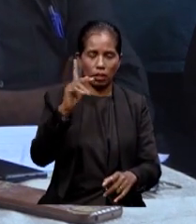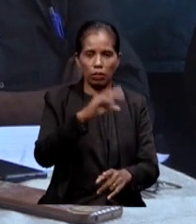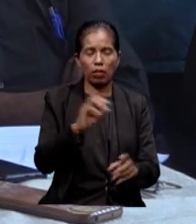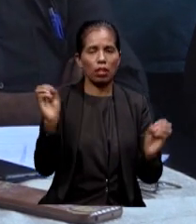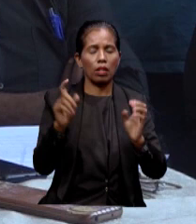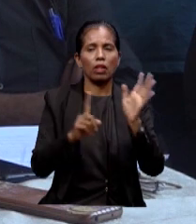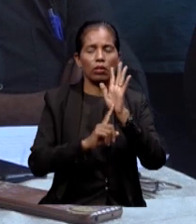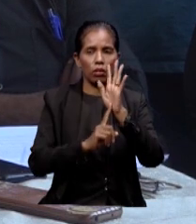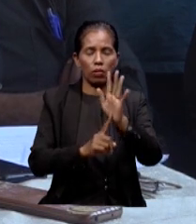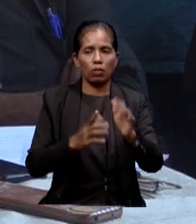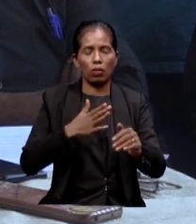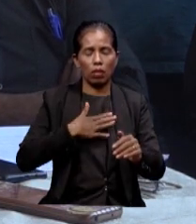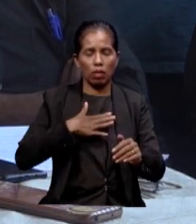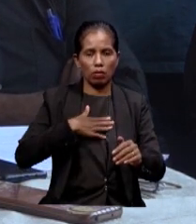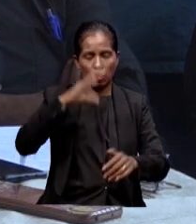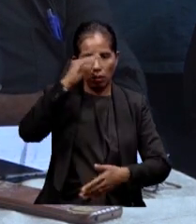haunuang niang.